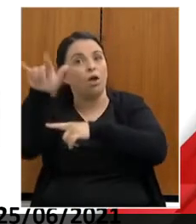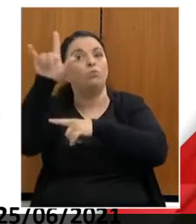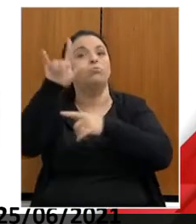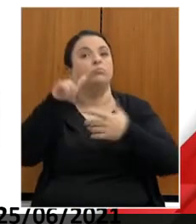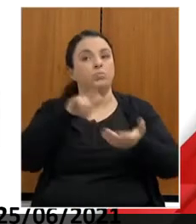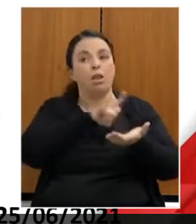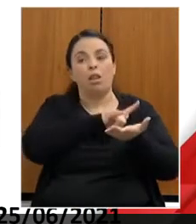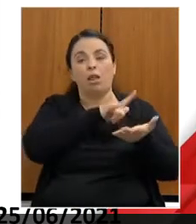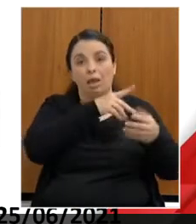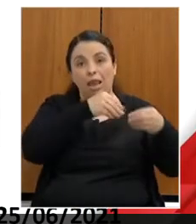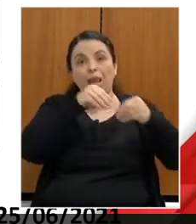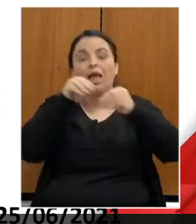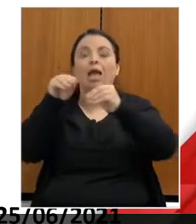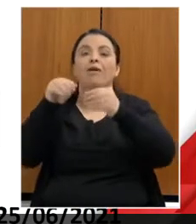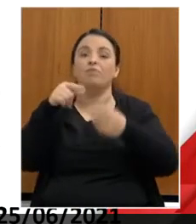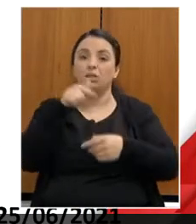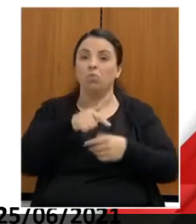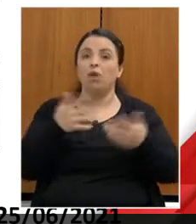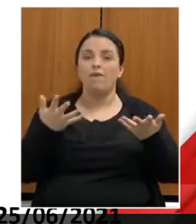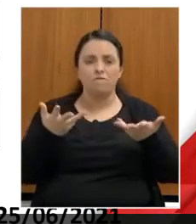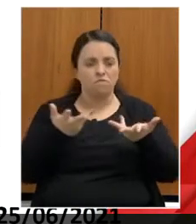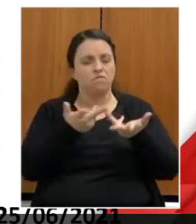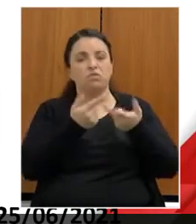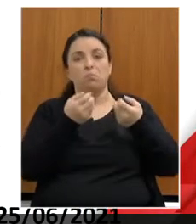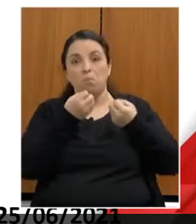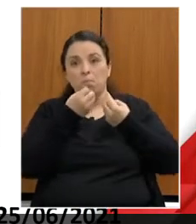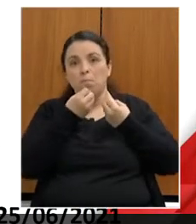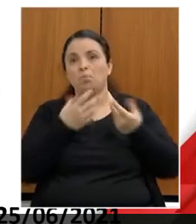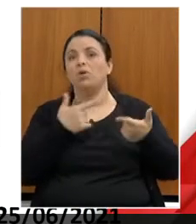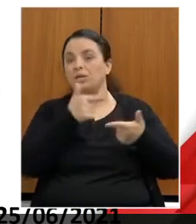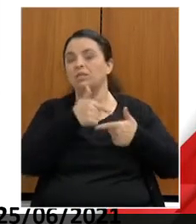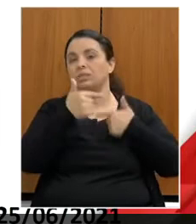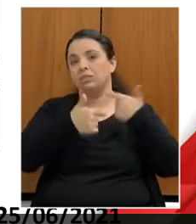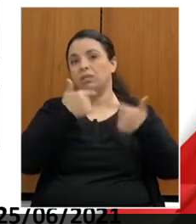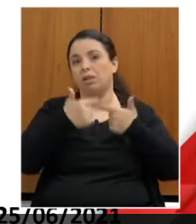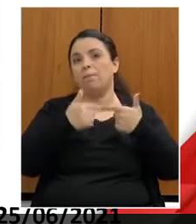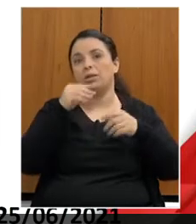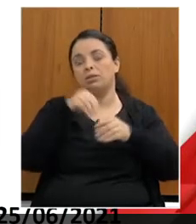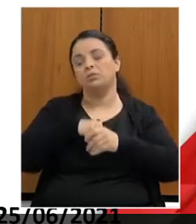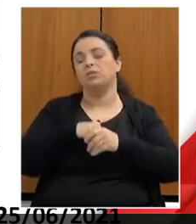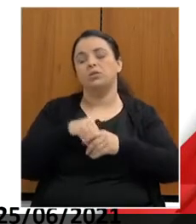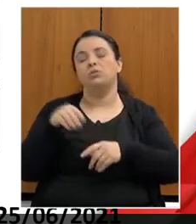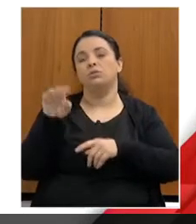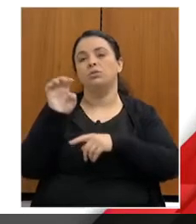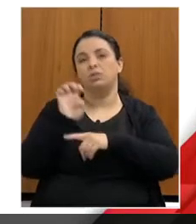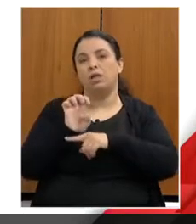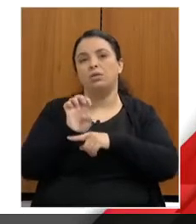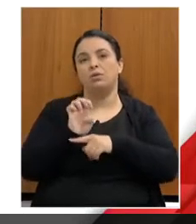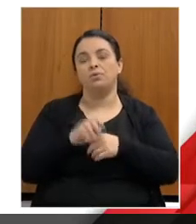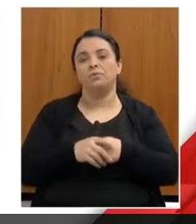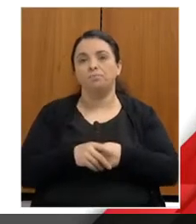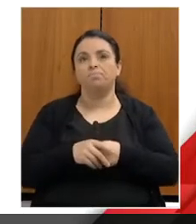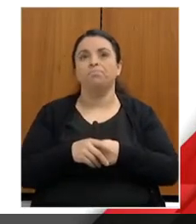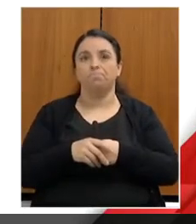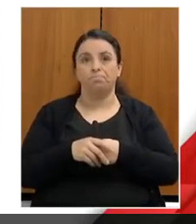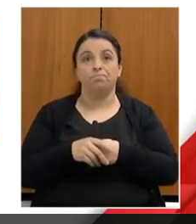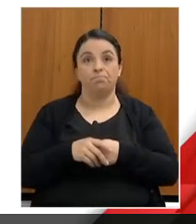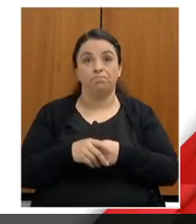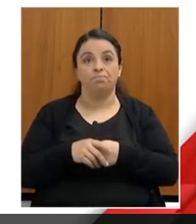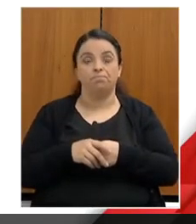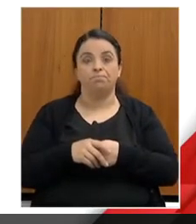mas a eficiência dessa regulação no Estado. Pode passar? Então,